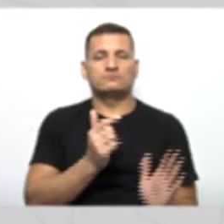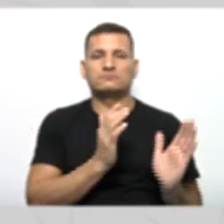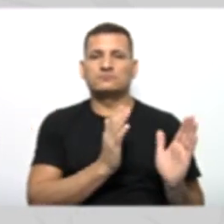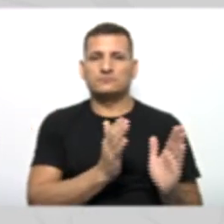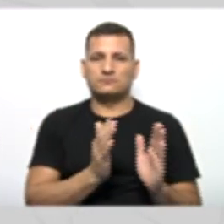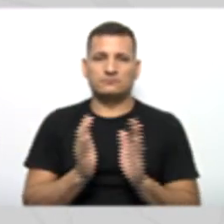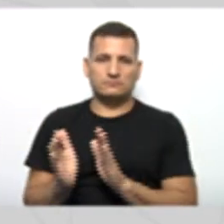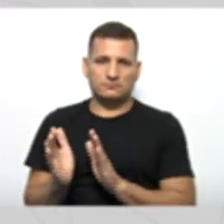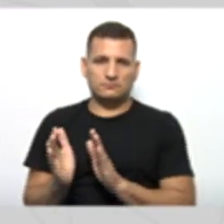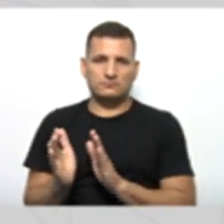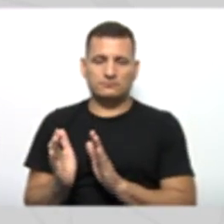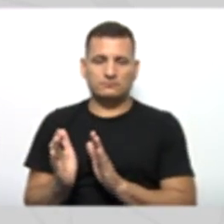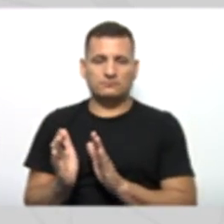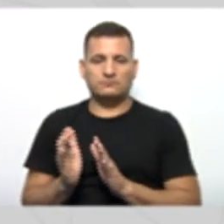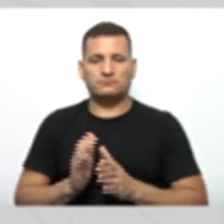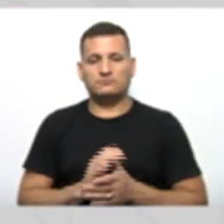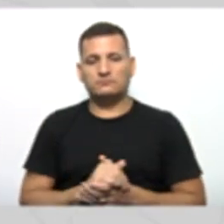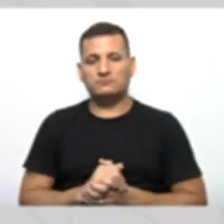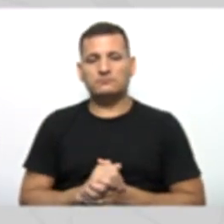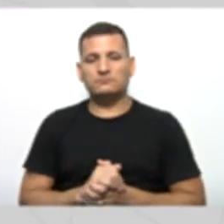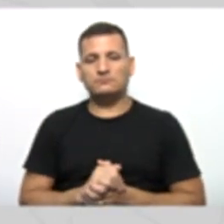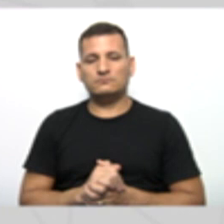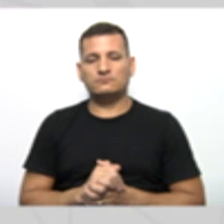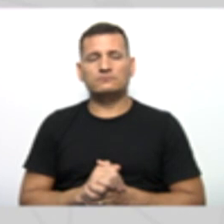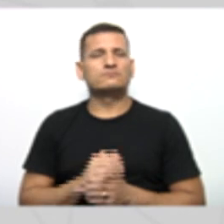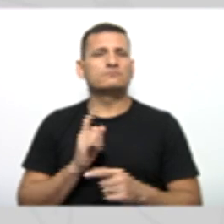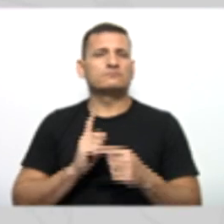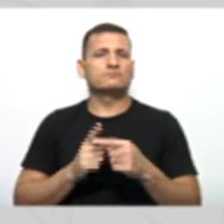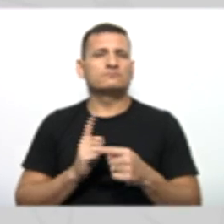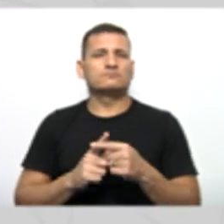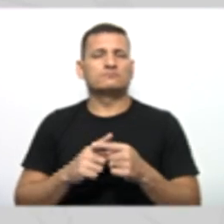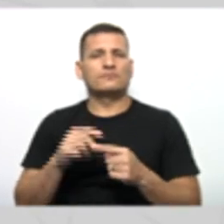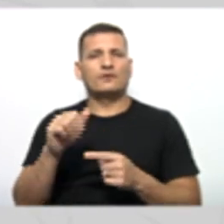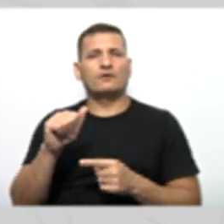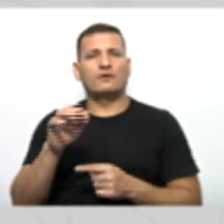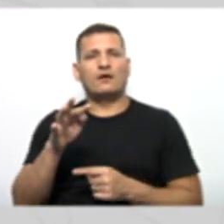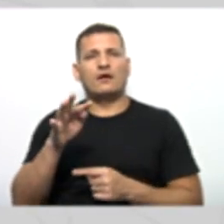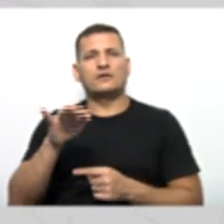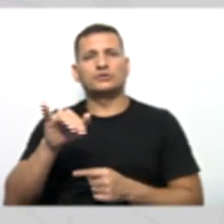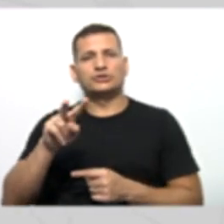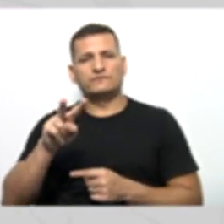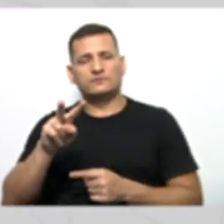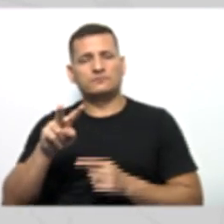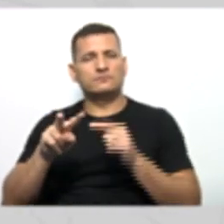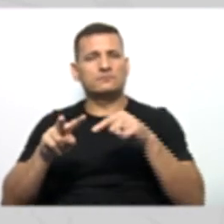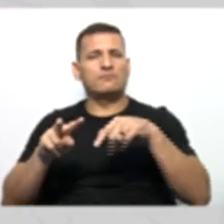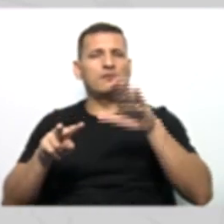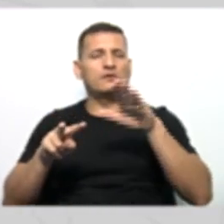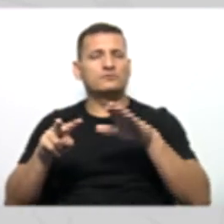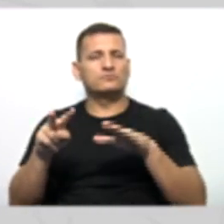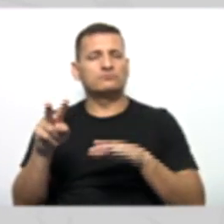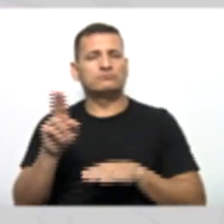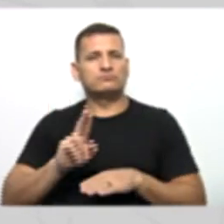assim, o porquê que ele é mais utilizado, gente, ó. Porque quando